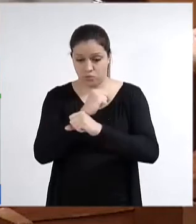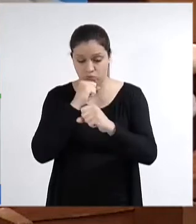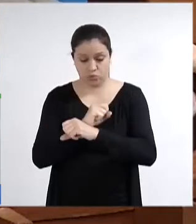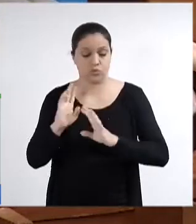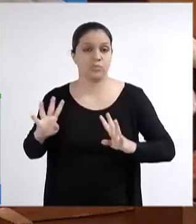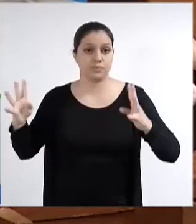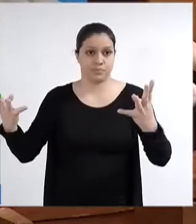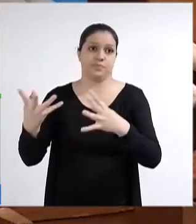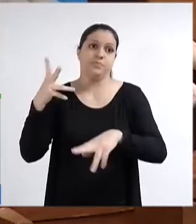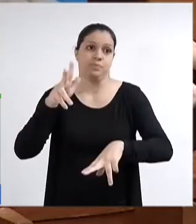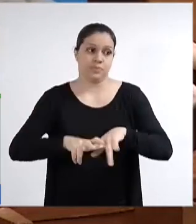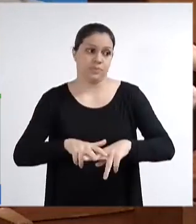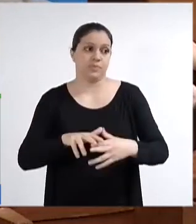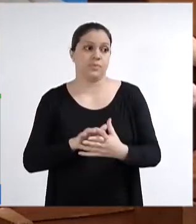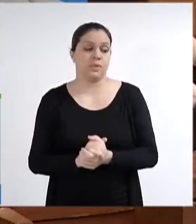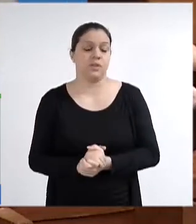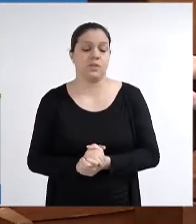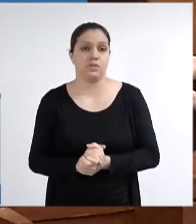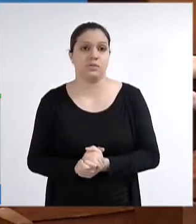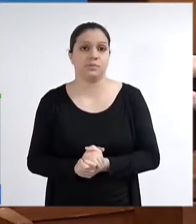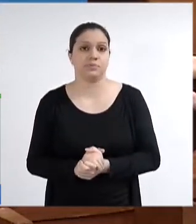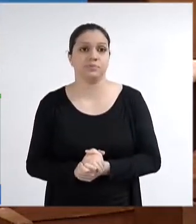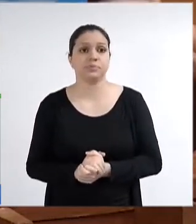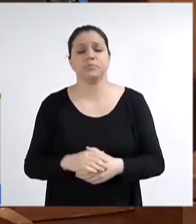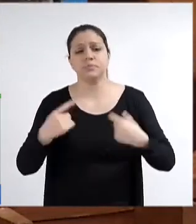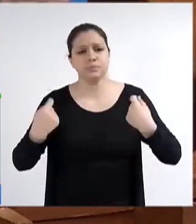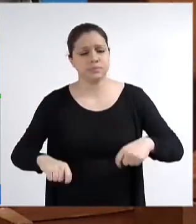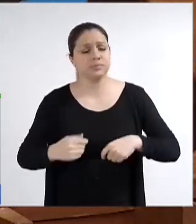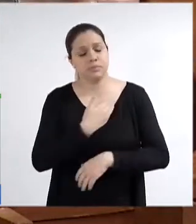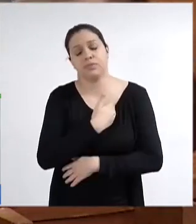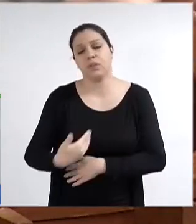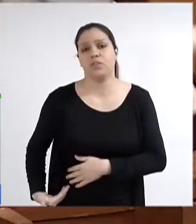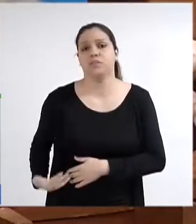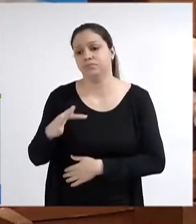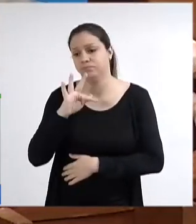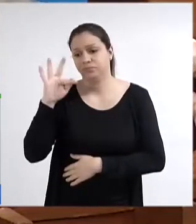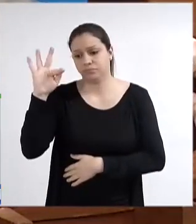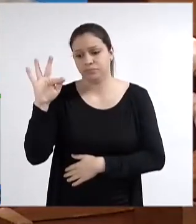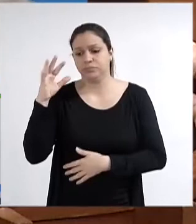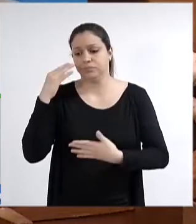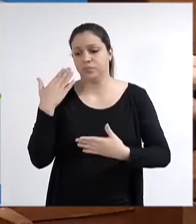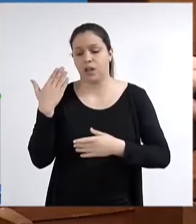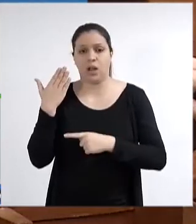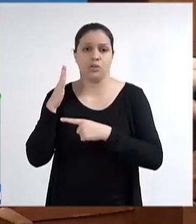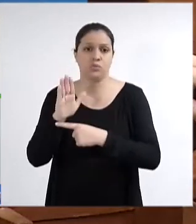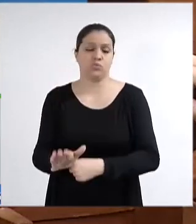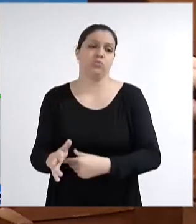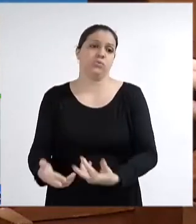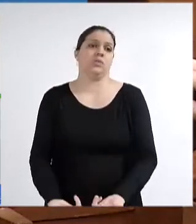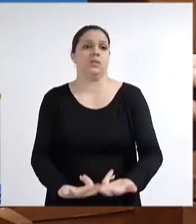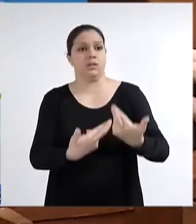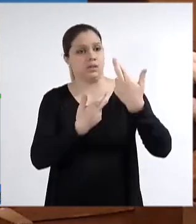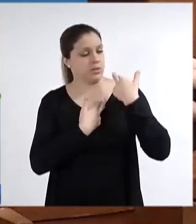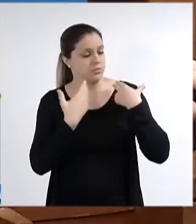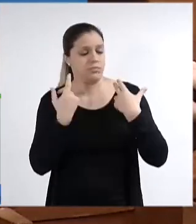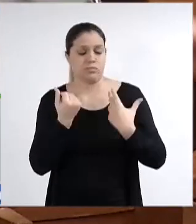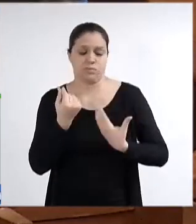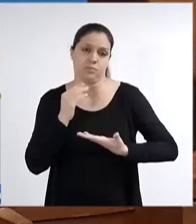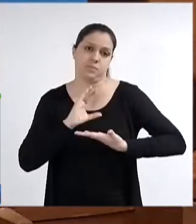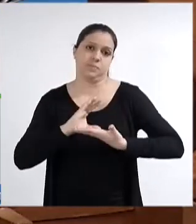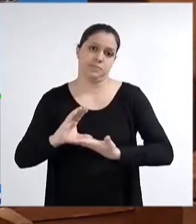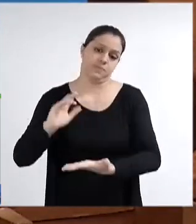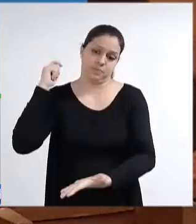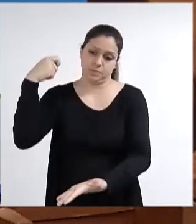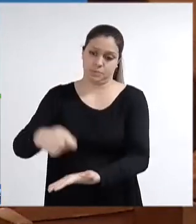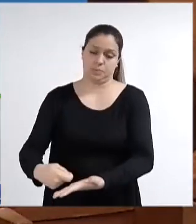um para entrar em operação, e é preciso que a União ela assuma parte dessa responsabilidade no custeio desses